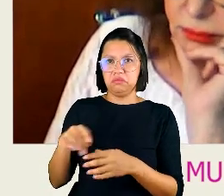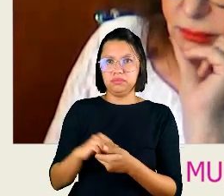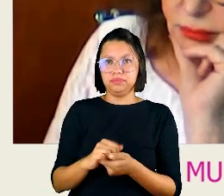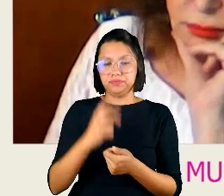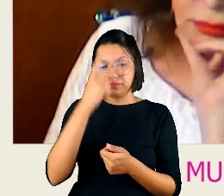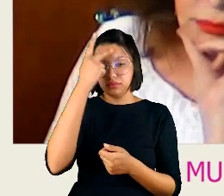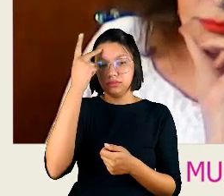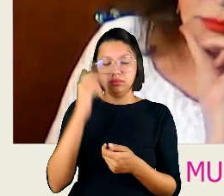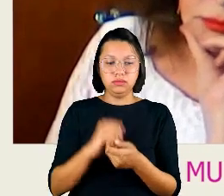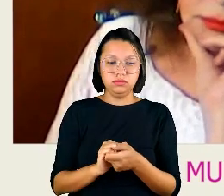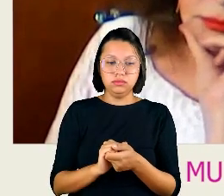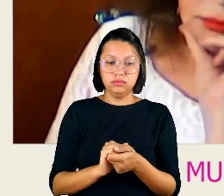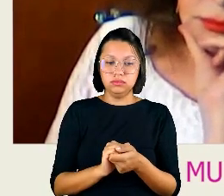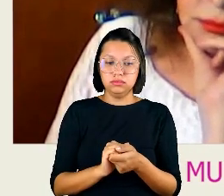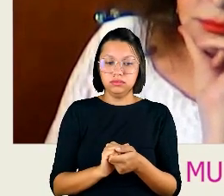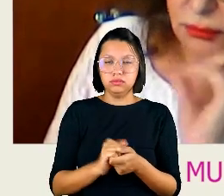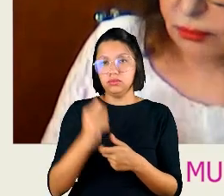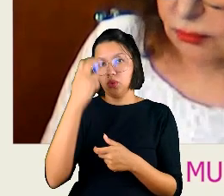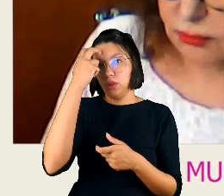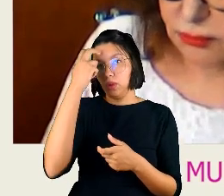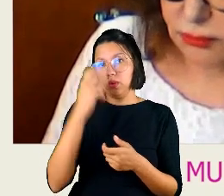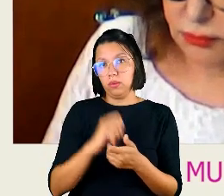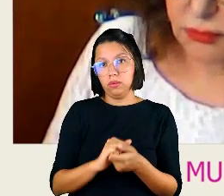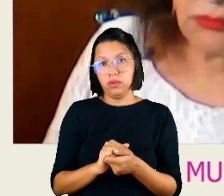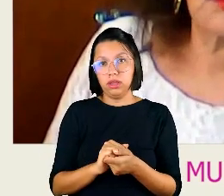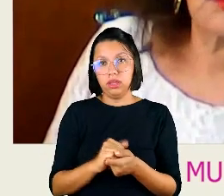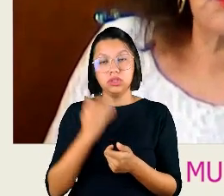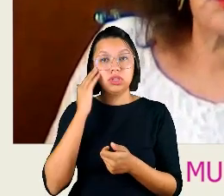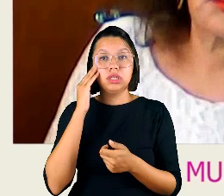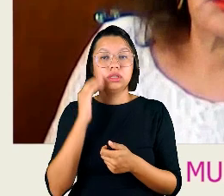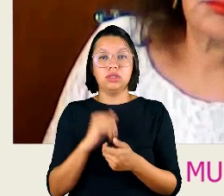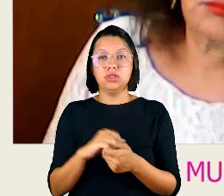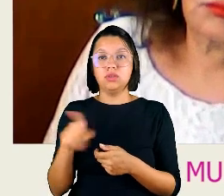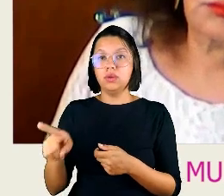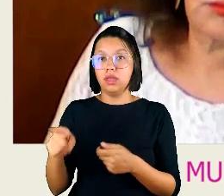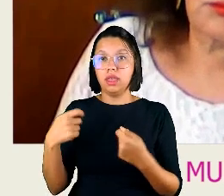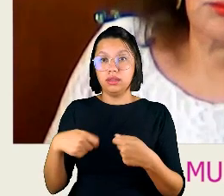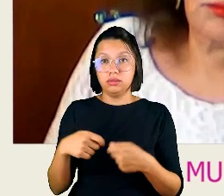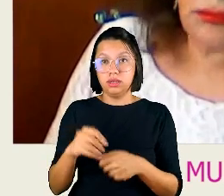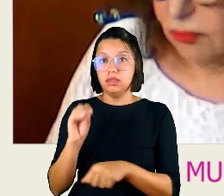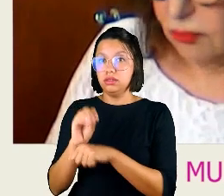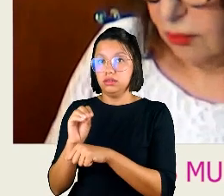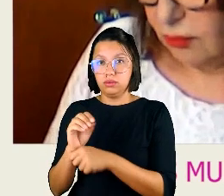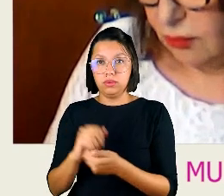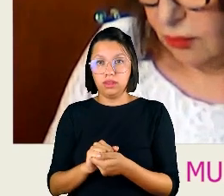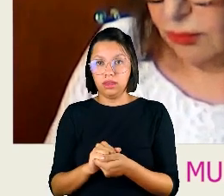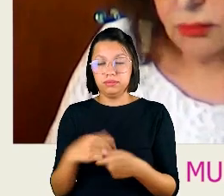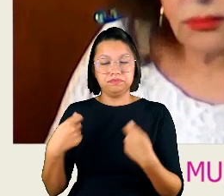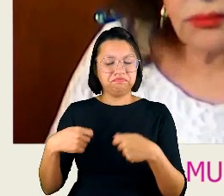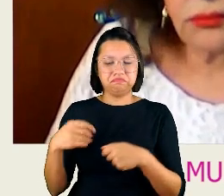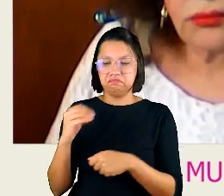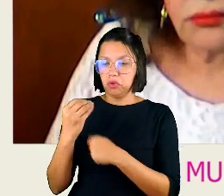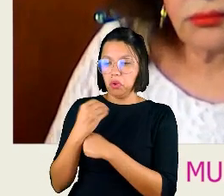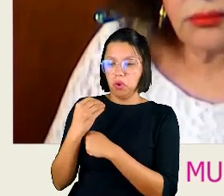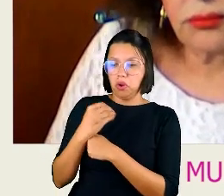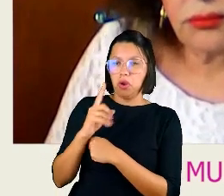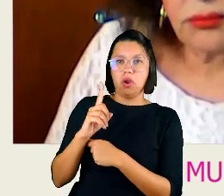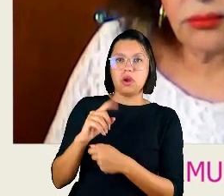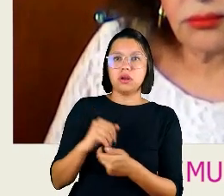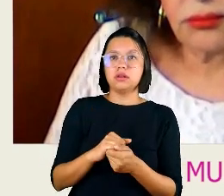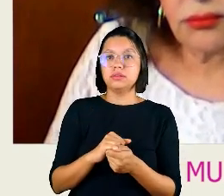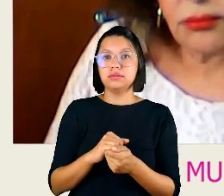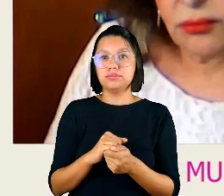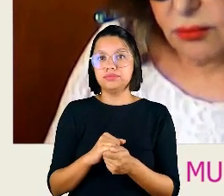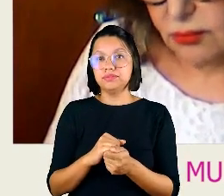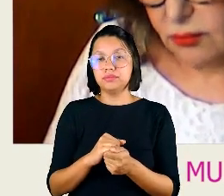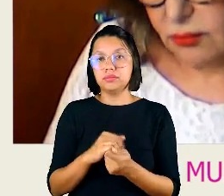né, culturalmente entendido que elas que precisam cuidar, e né, elas não precisam de cuidado. Então, como a gente faz para